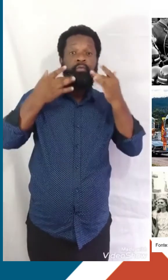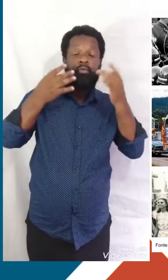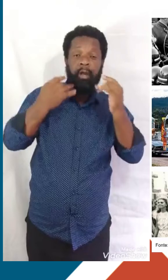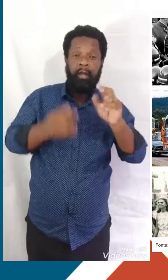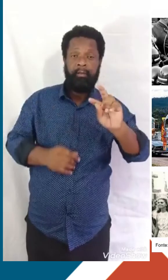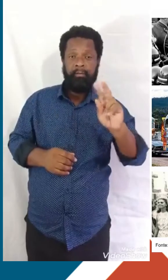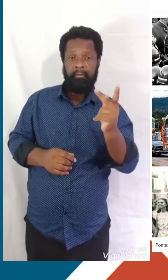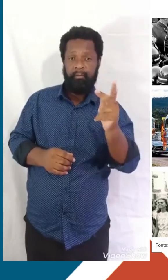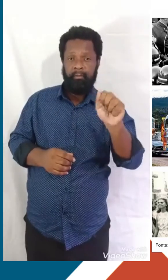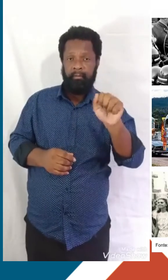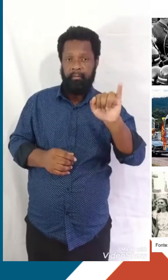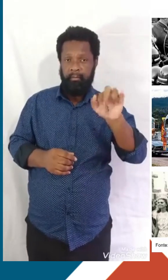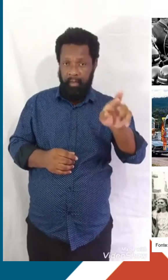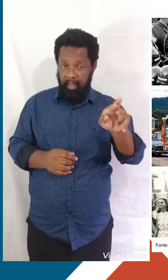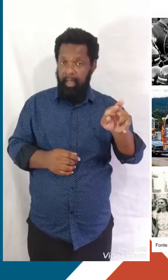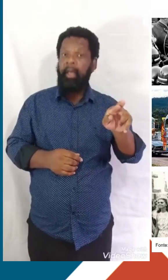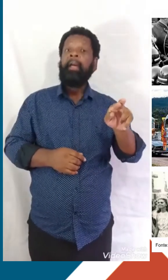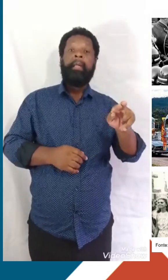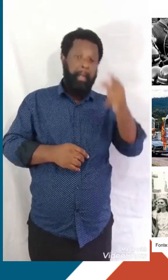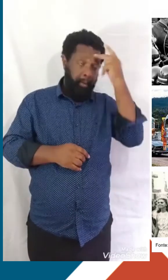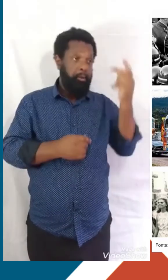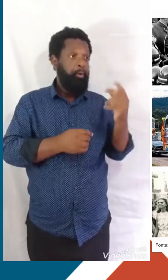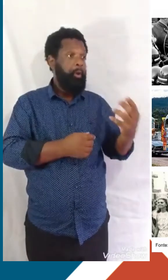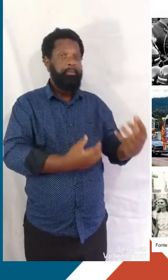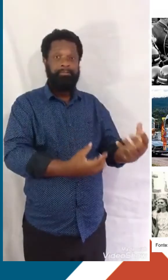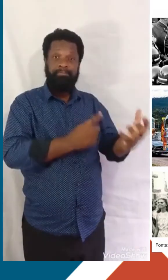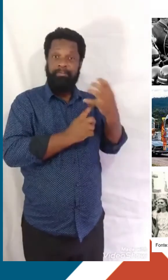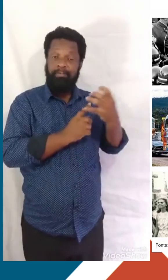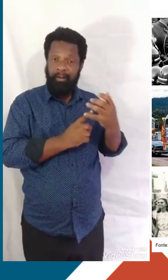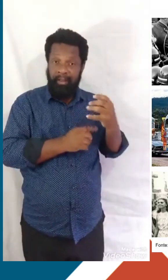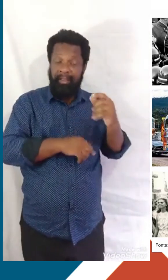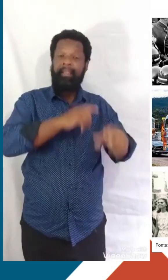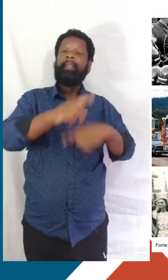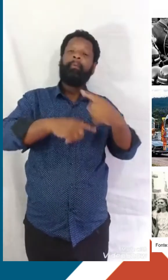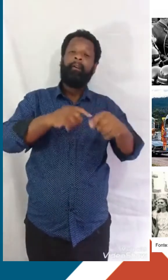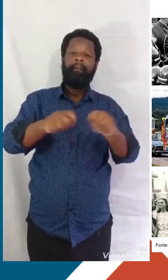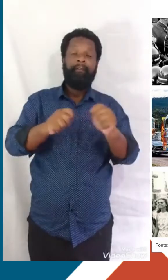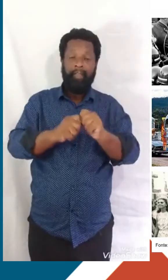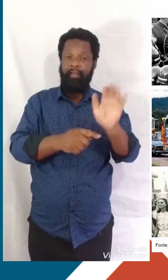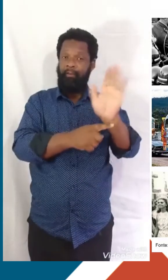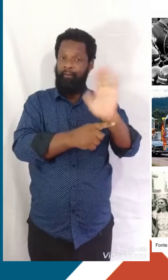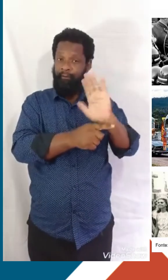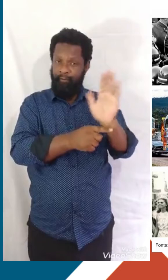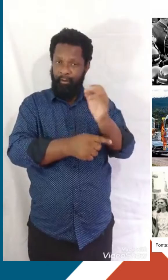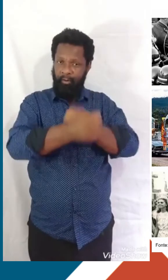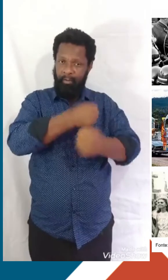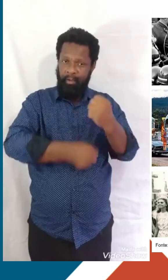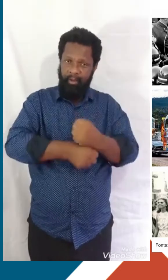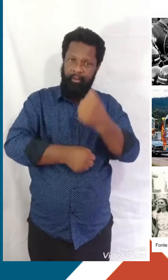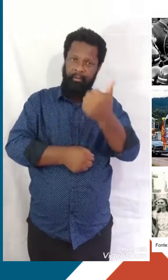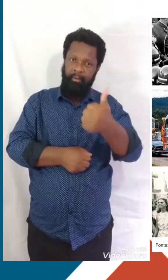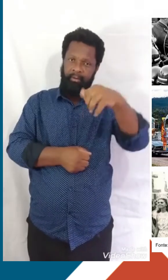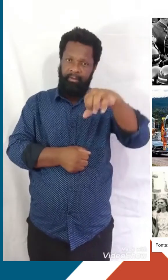gerações futuras e teve a sua versão cinematográfica lançada em 1979.